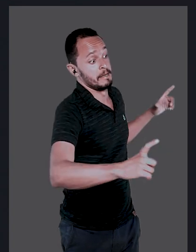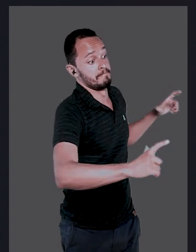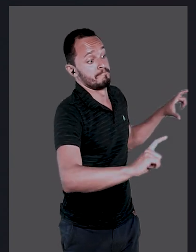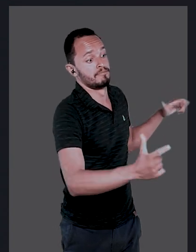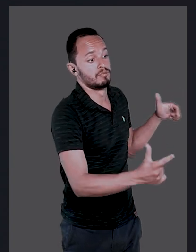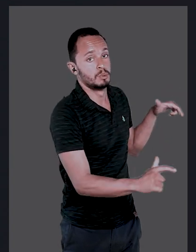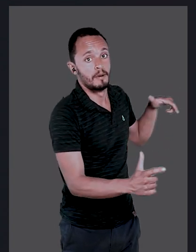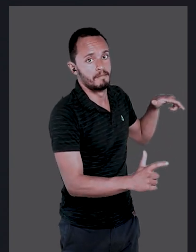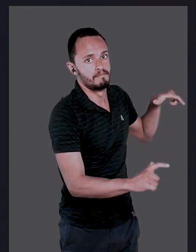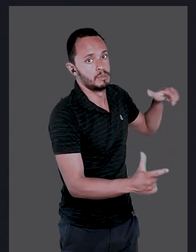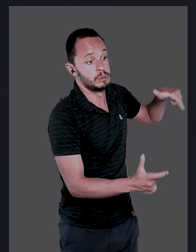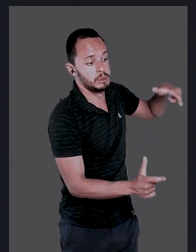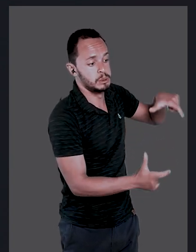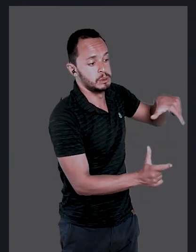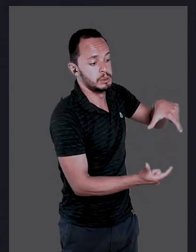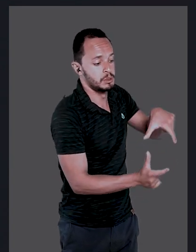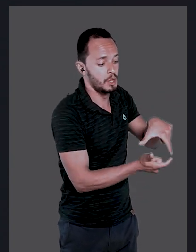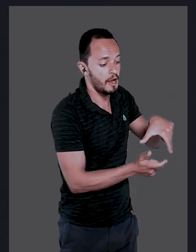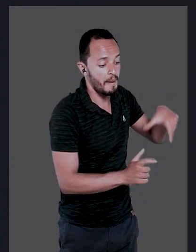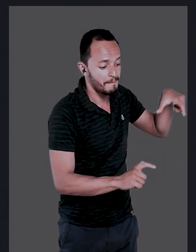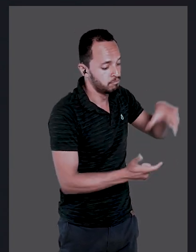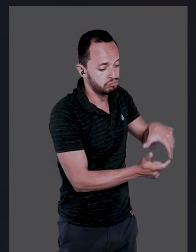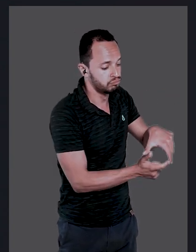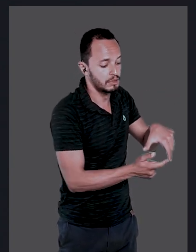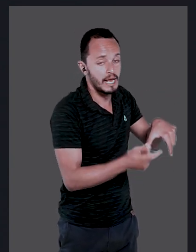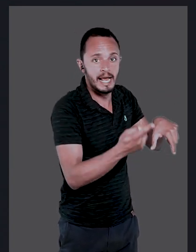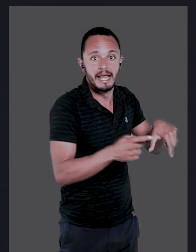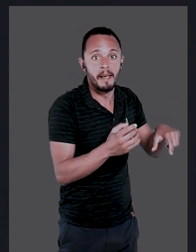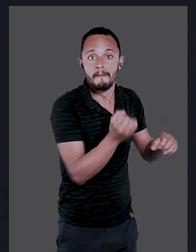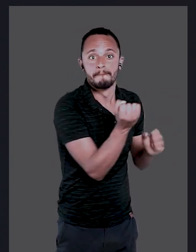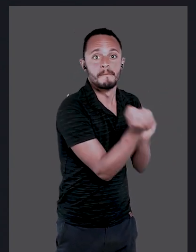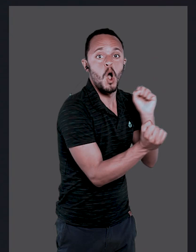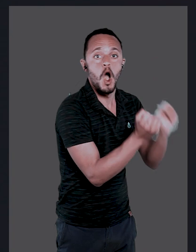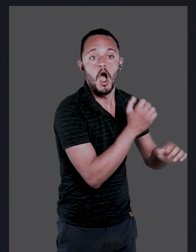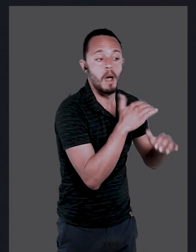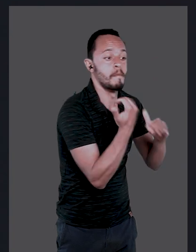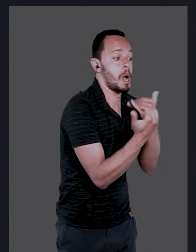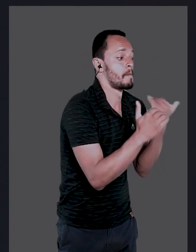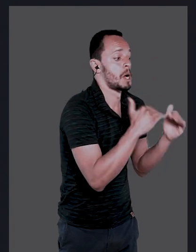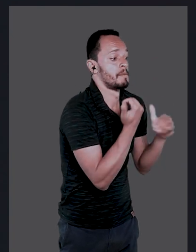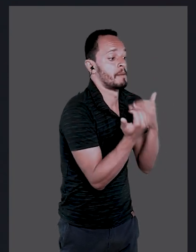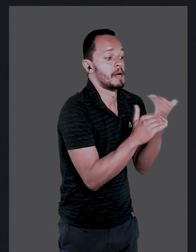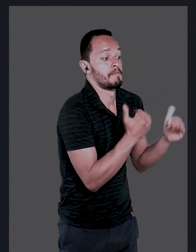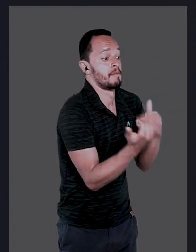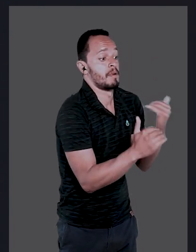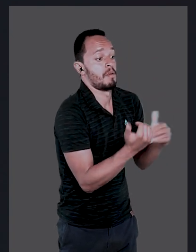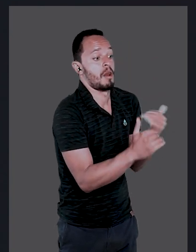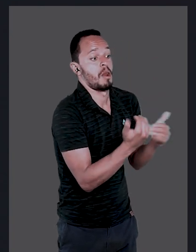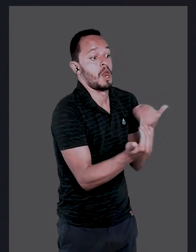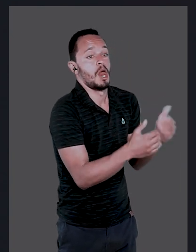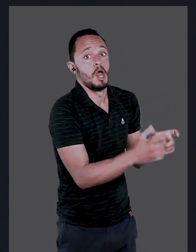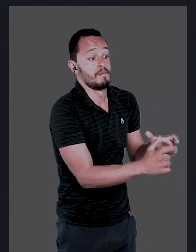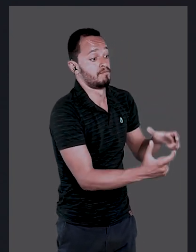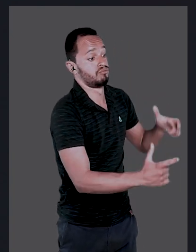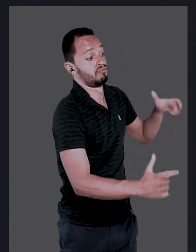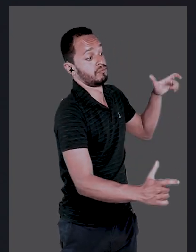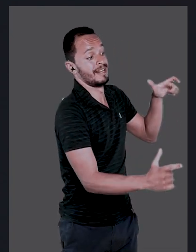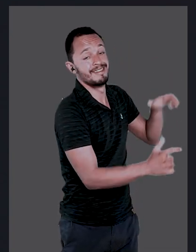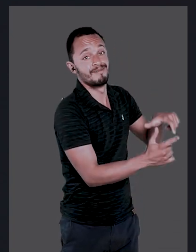que eles se multiplicassem, a velocidade com que eram mortos